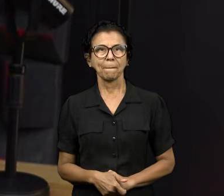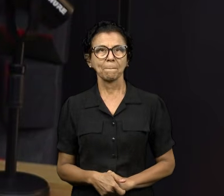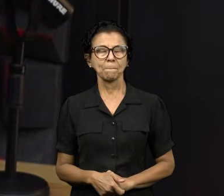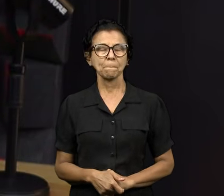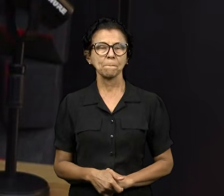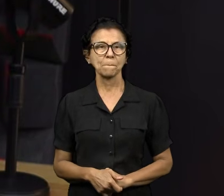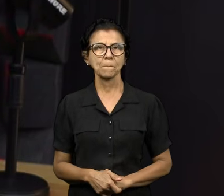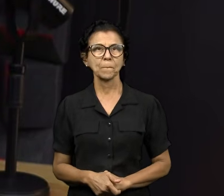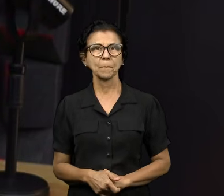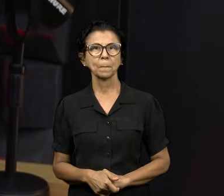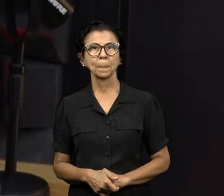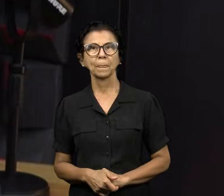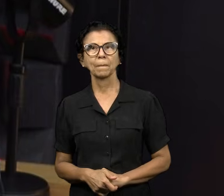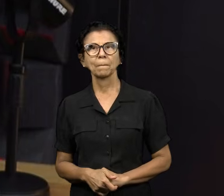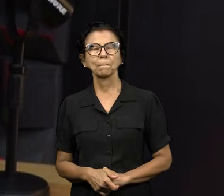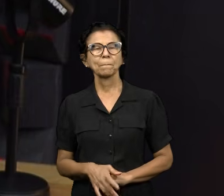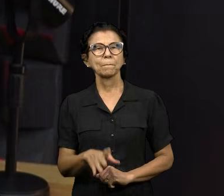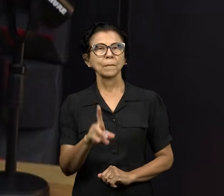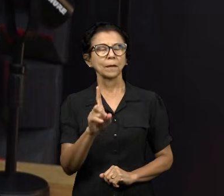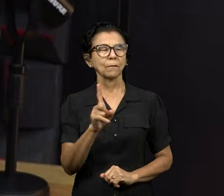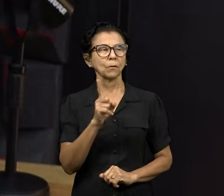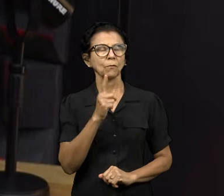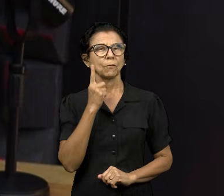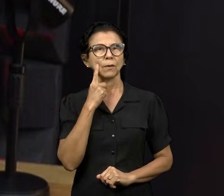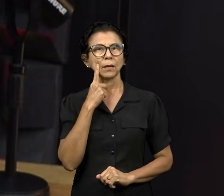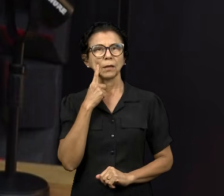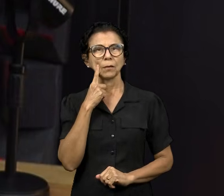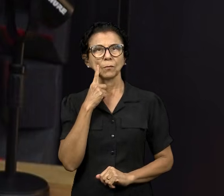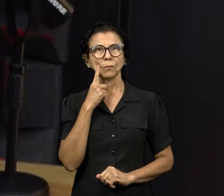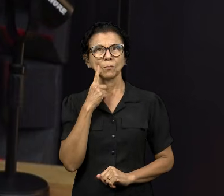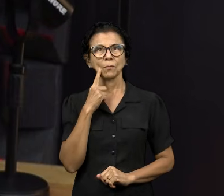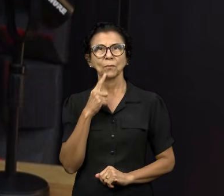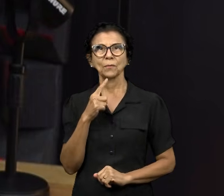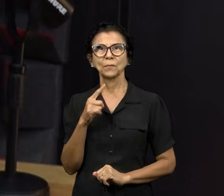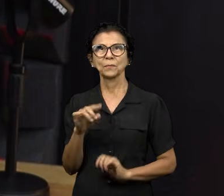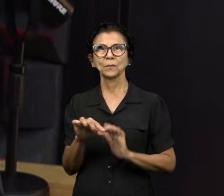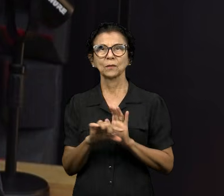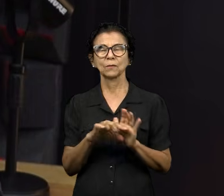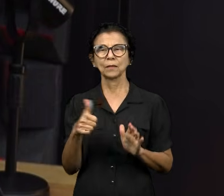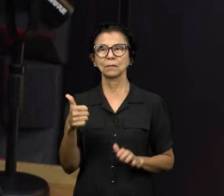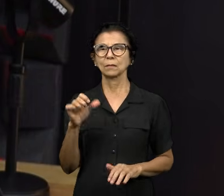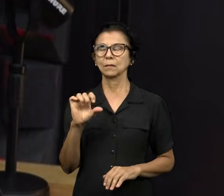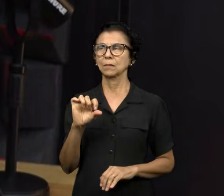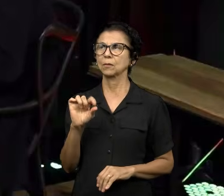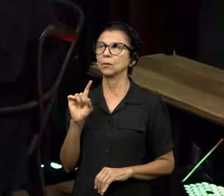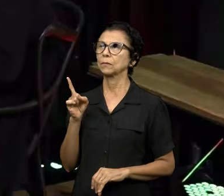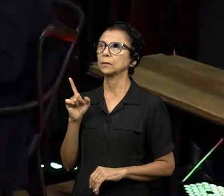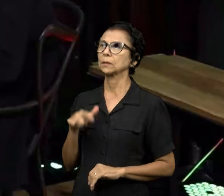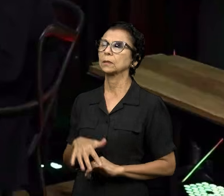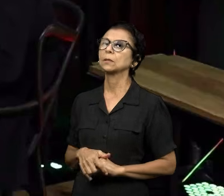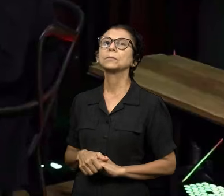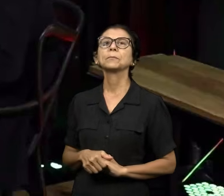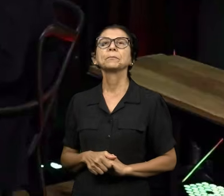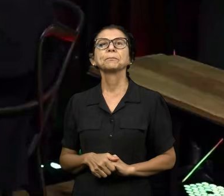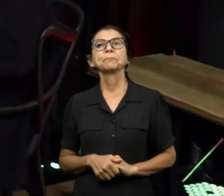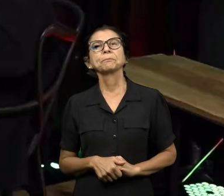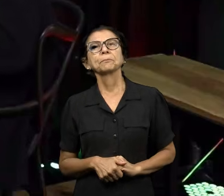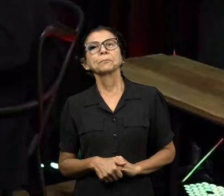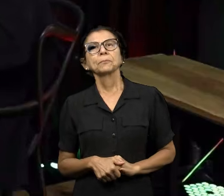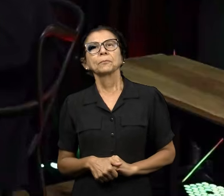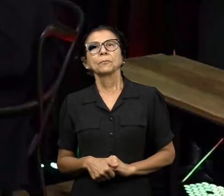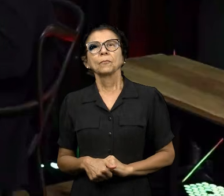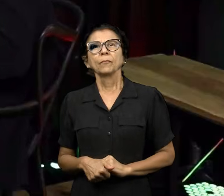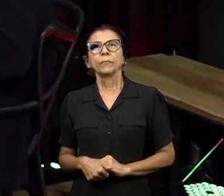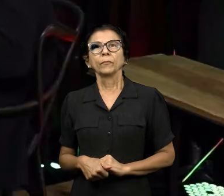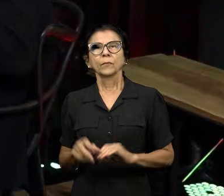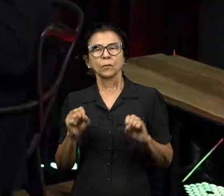a palavra para você. Nós vamos voltar um pouquinho, o verso 19. Gostaria até que passasse aqui. Porque Jesus ele traz um